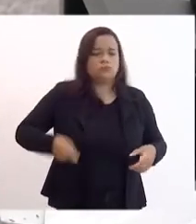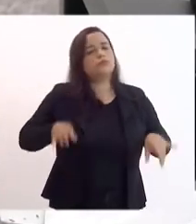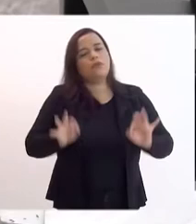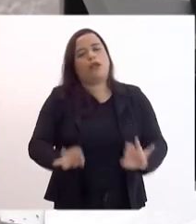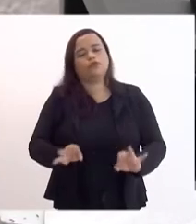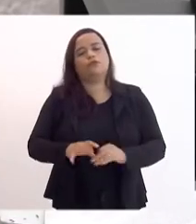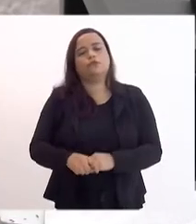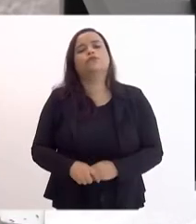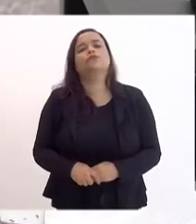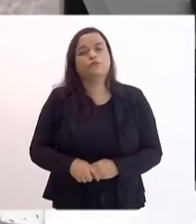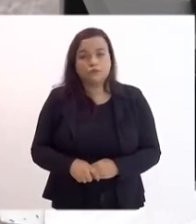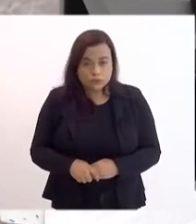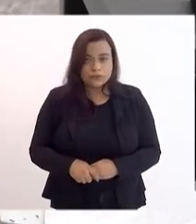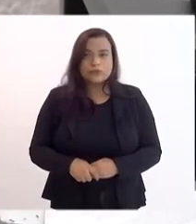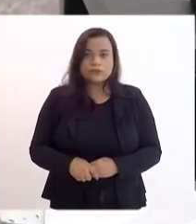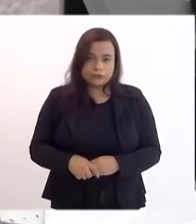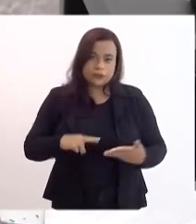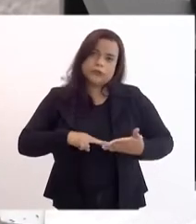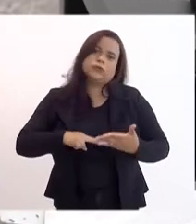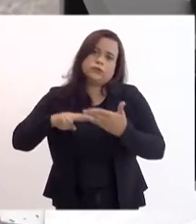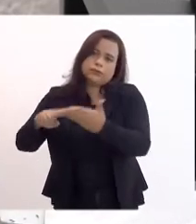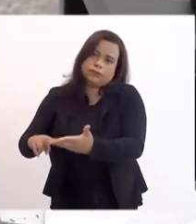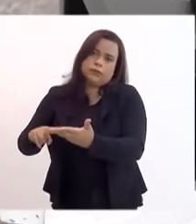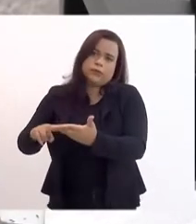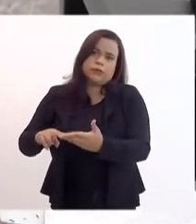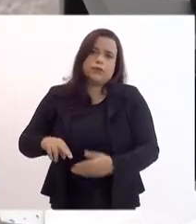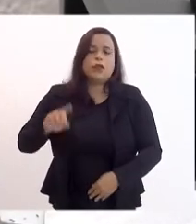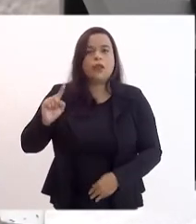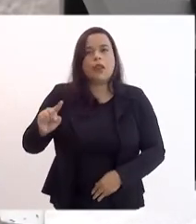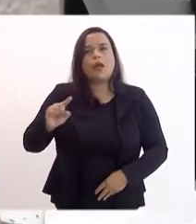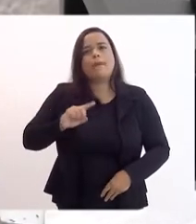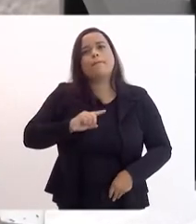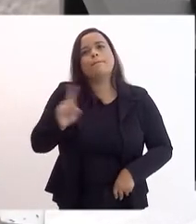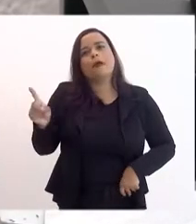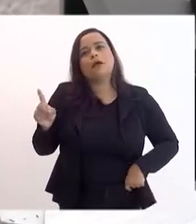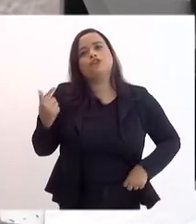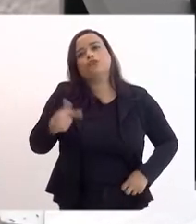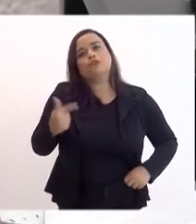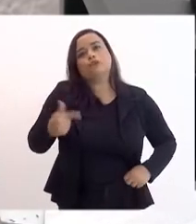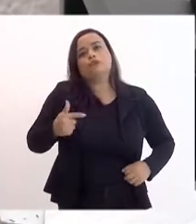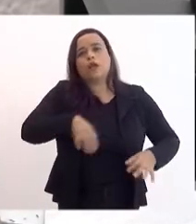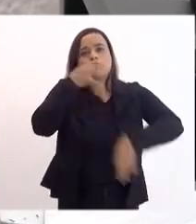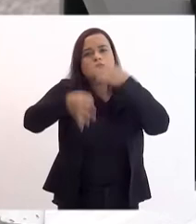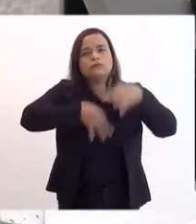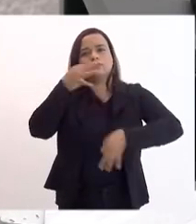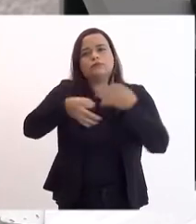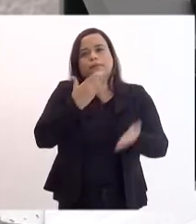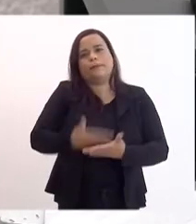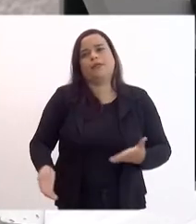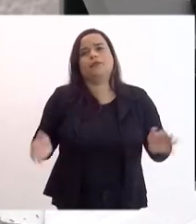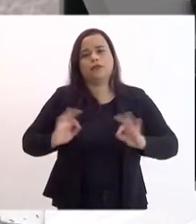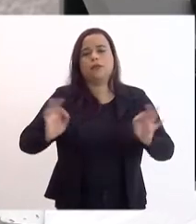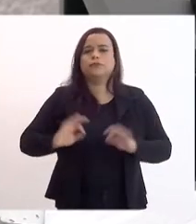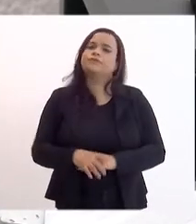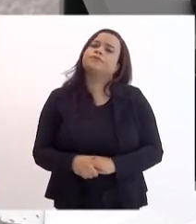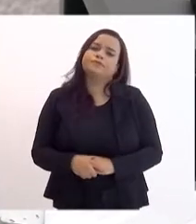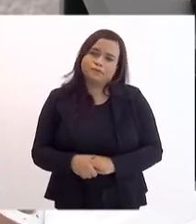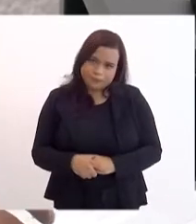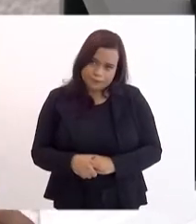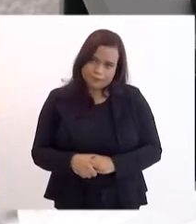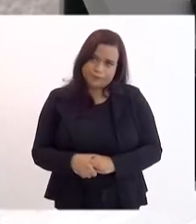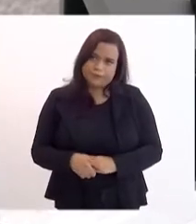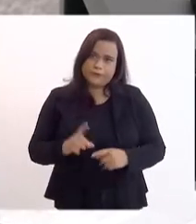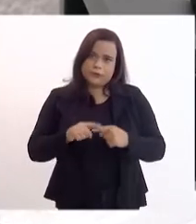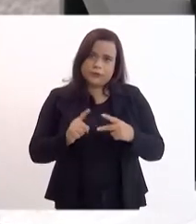dura, e o encaminhamento parta, mas sem perder a prerrogativa nossa de opinar na CCJ. Então, eu estou com o deputado Luiz Paulo. Dois votos